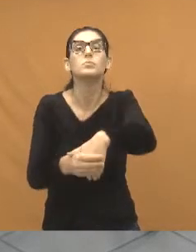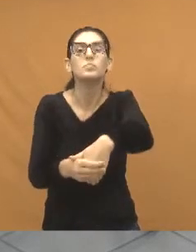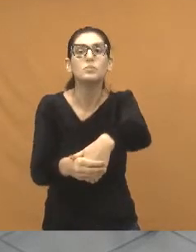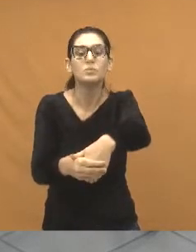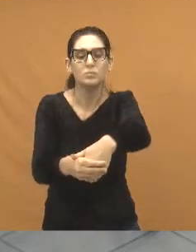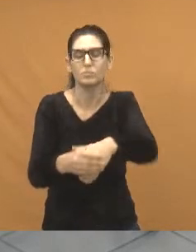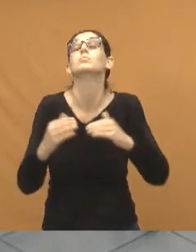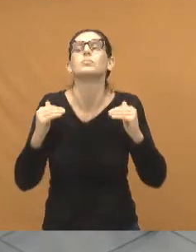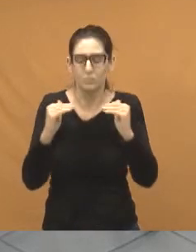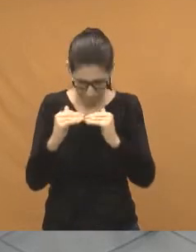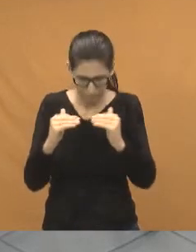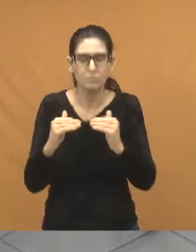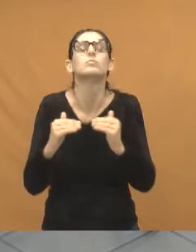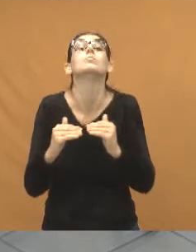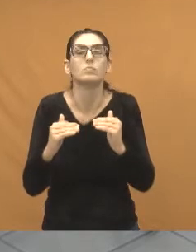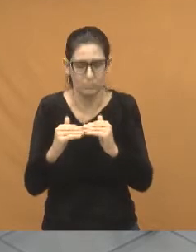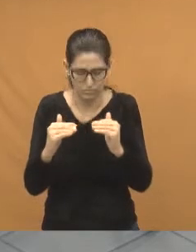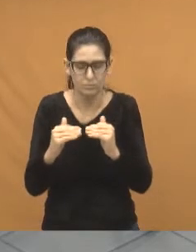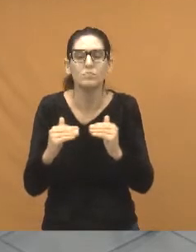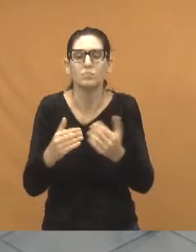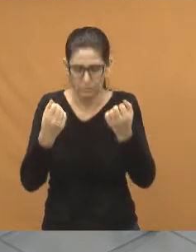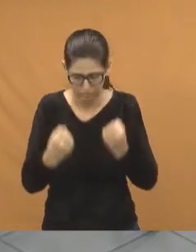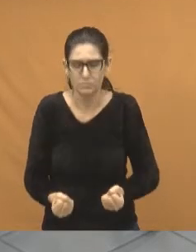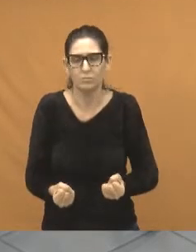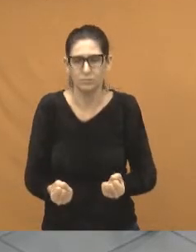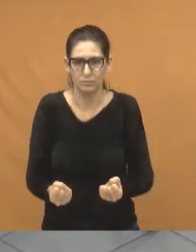Meu voto é favorável.